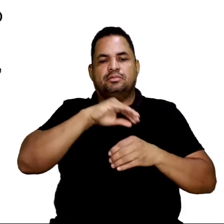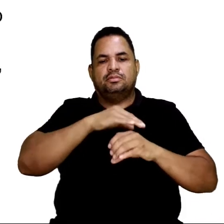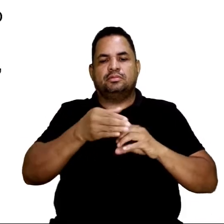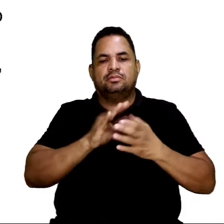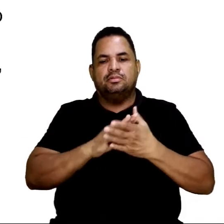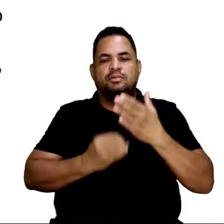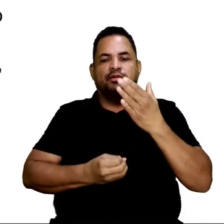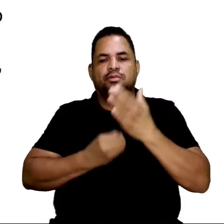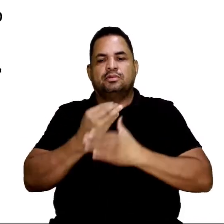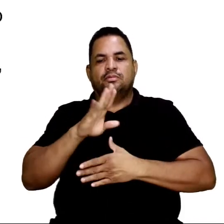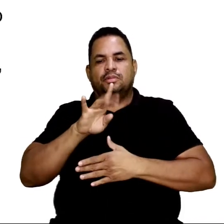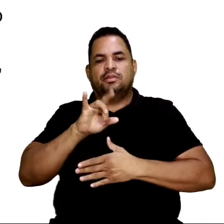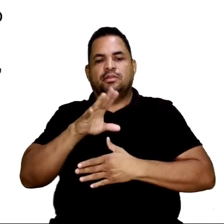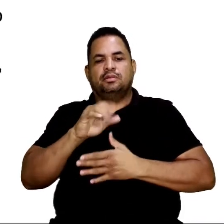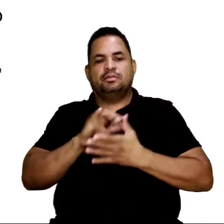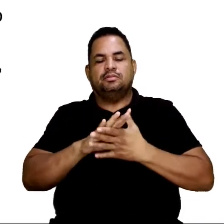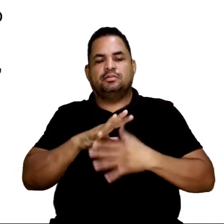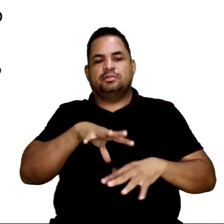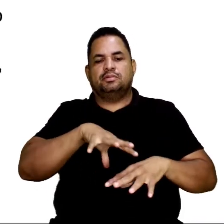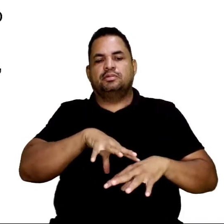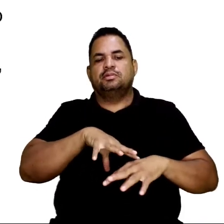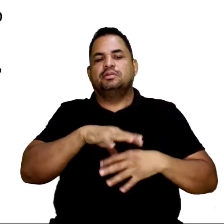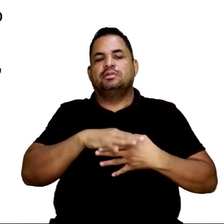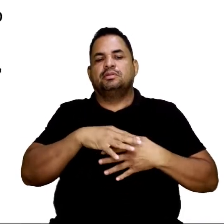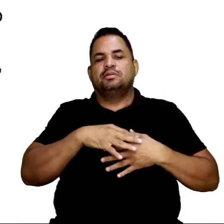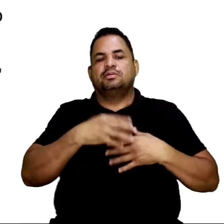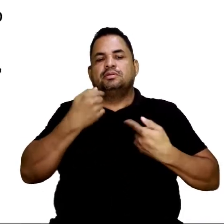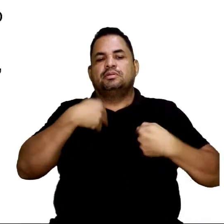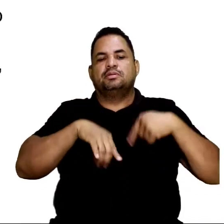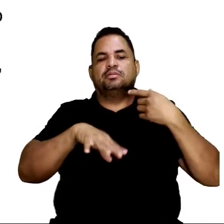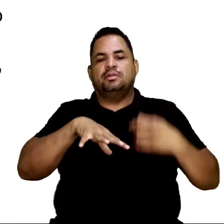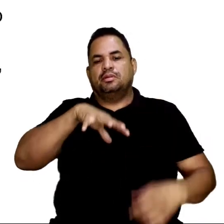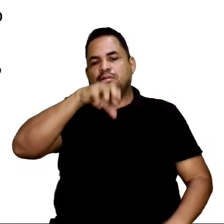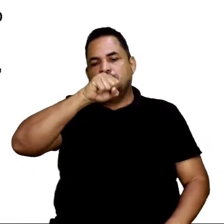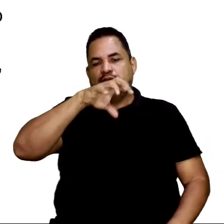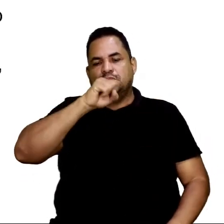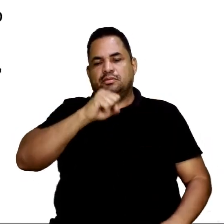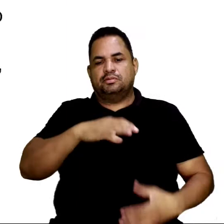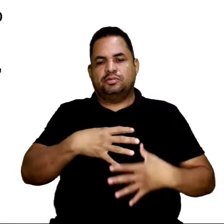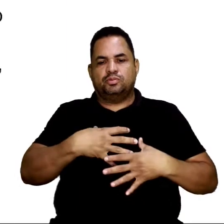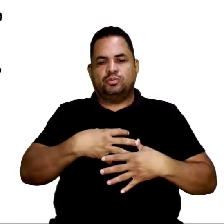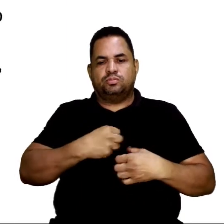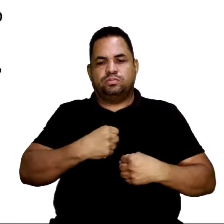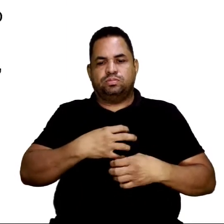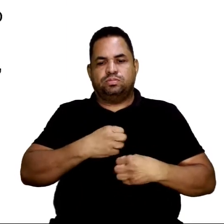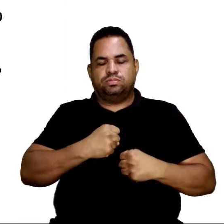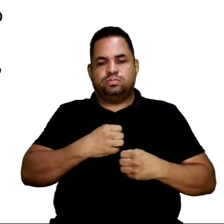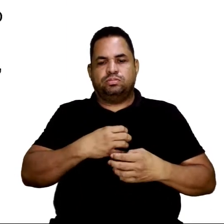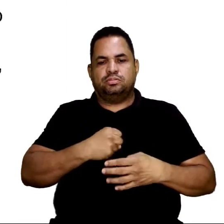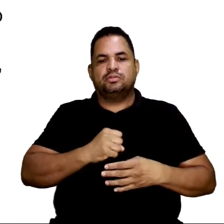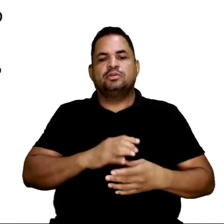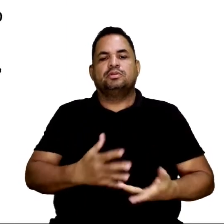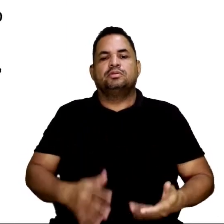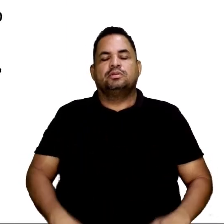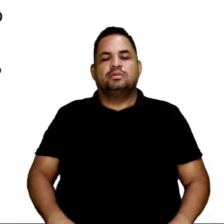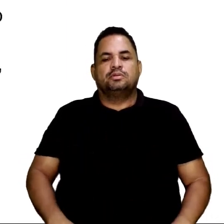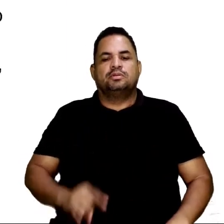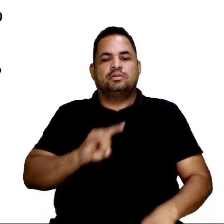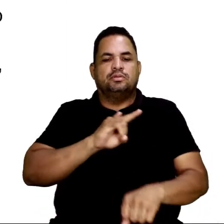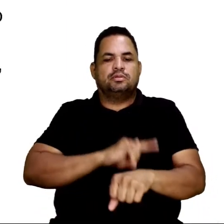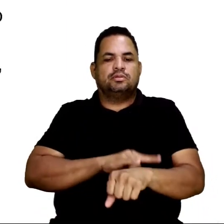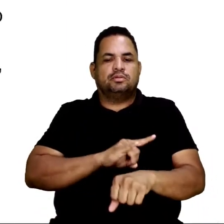origem ao epitélio dos sistemas respiratório, olha como é que é importante, né? Digestivo, ou digestório, e